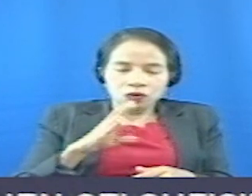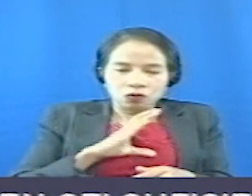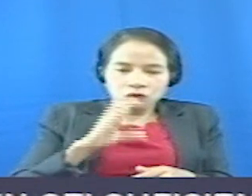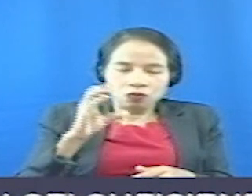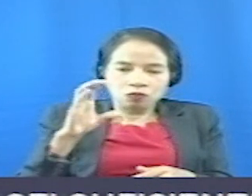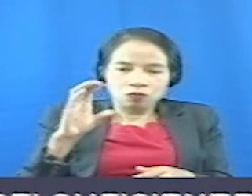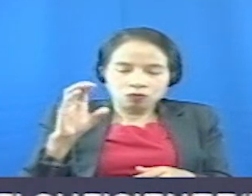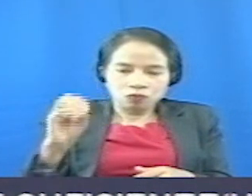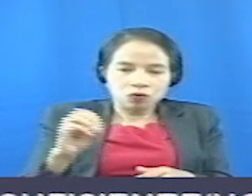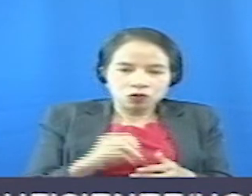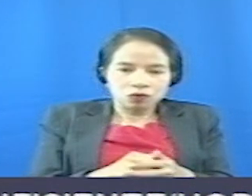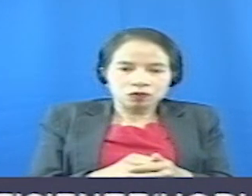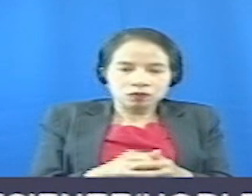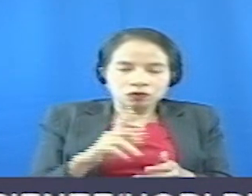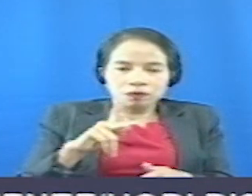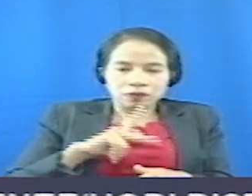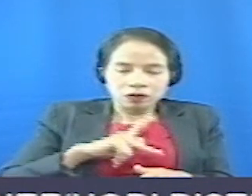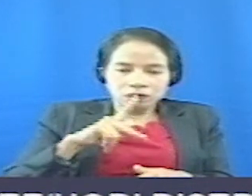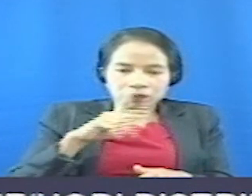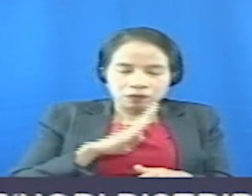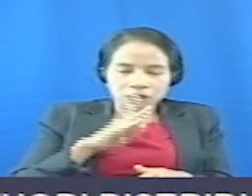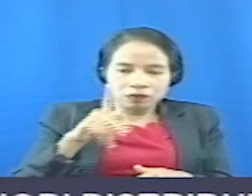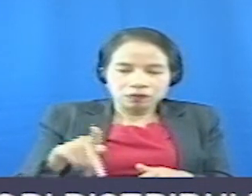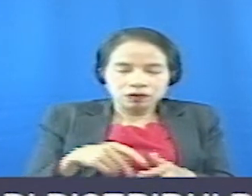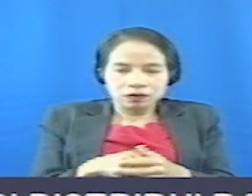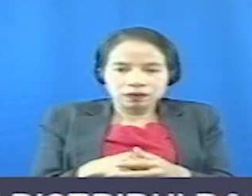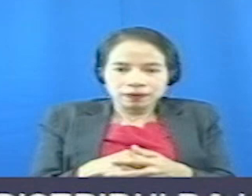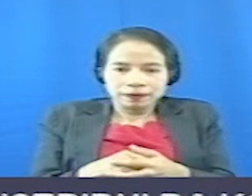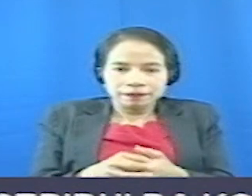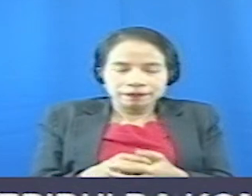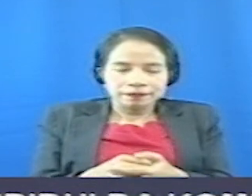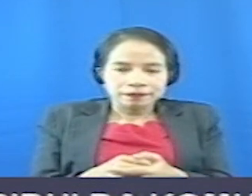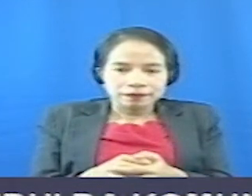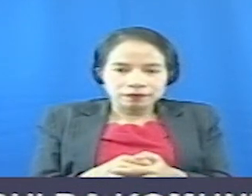Ailoclarno Bairro Pite, Juvenal Silva, Cristóvão Silva, ba RTTL.